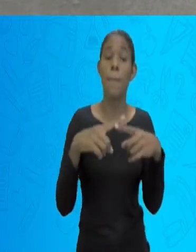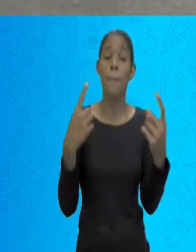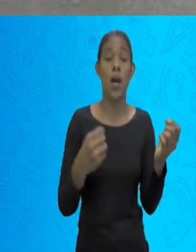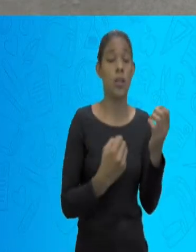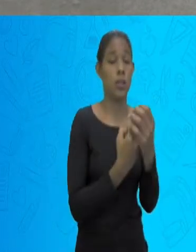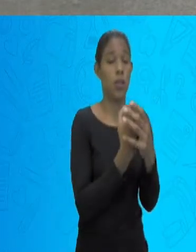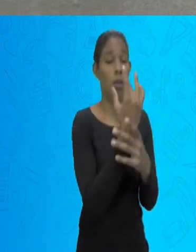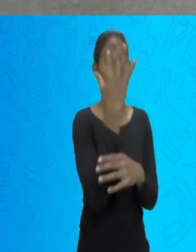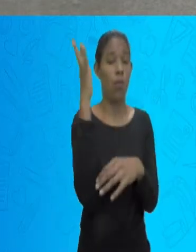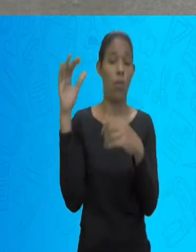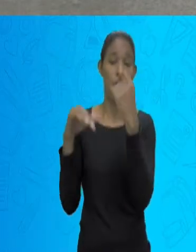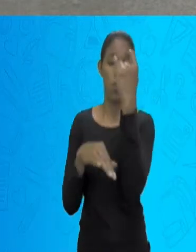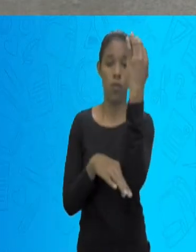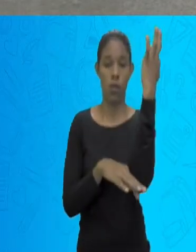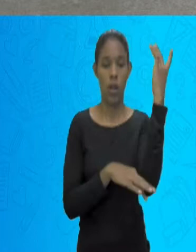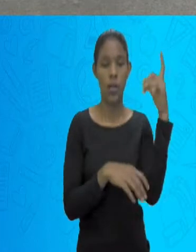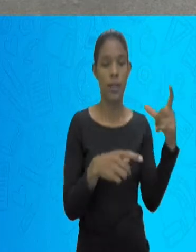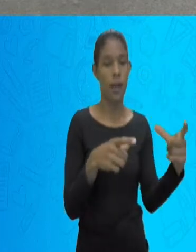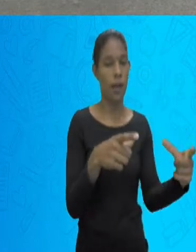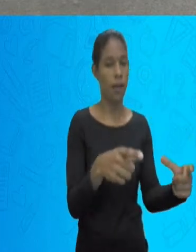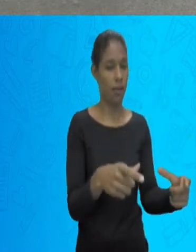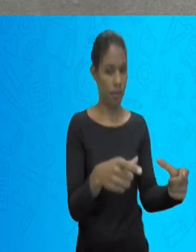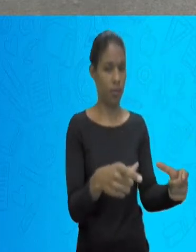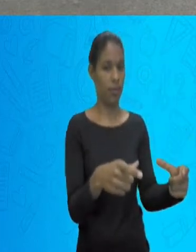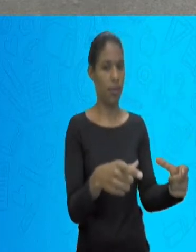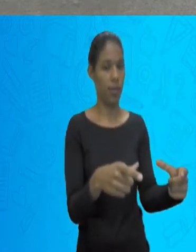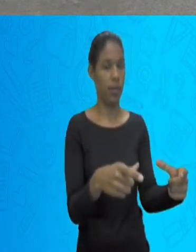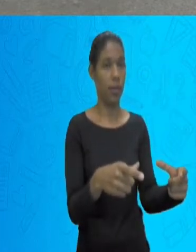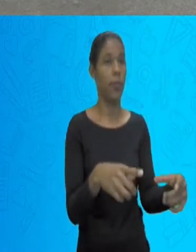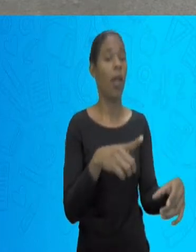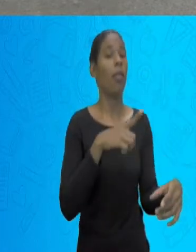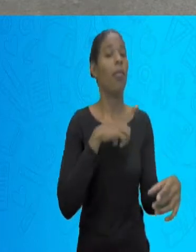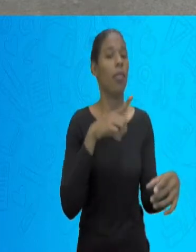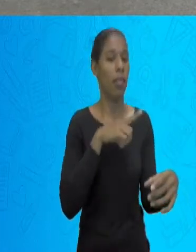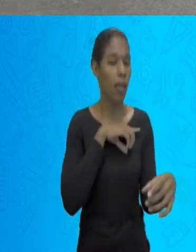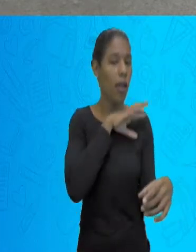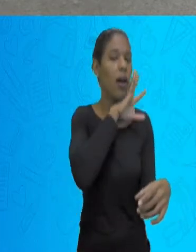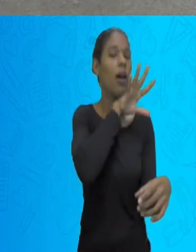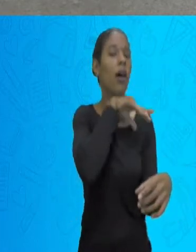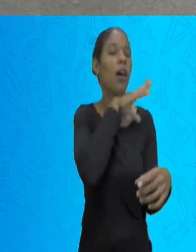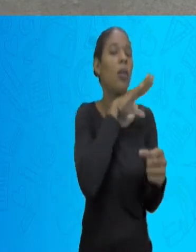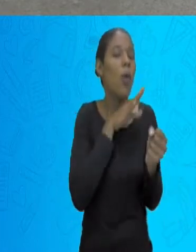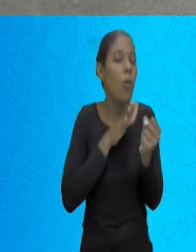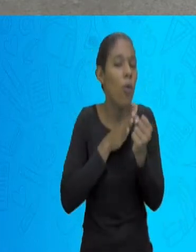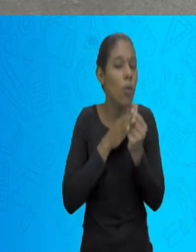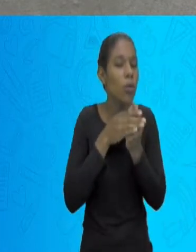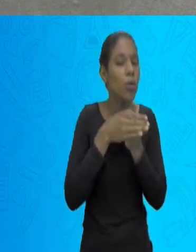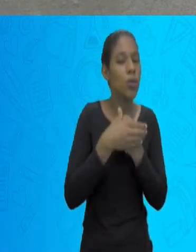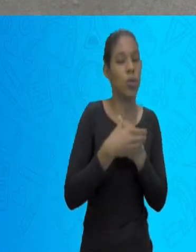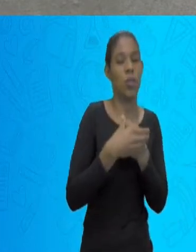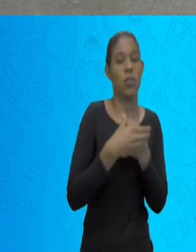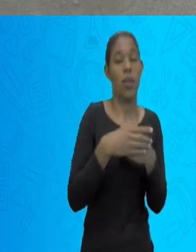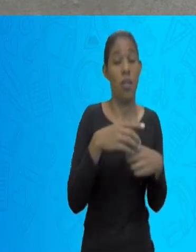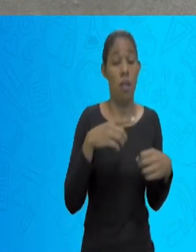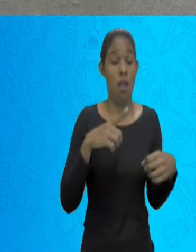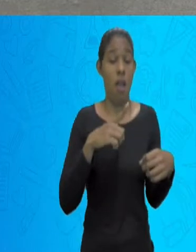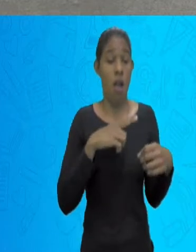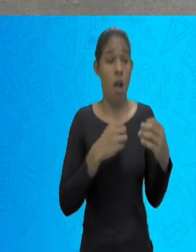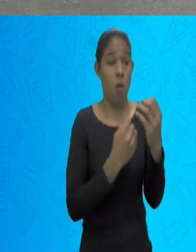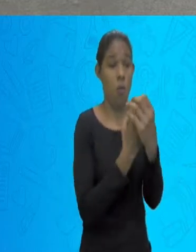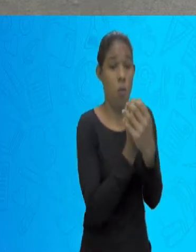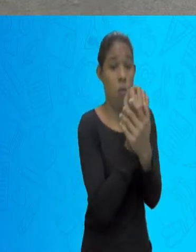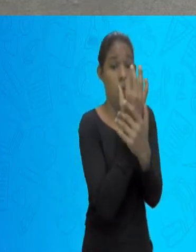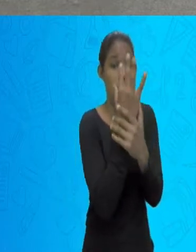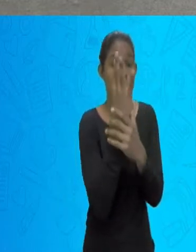A vegetação principal das florestas, as árvores são muito juntas, é uma vegetação que a gente